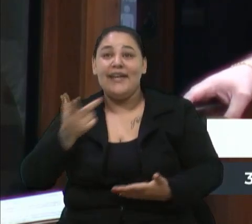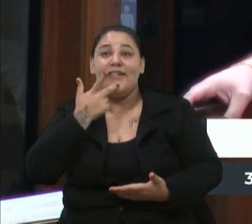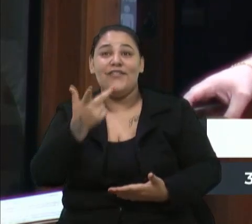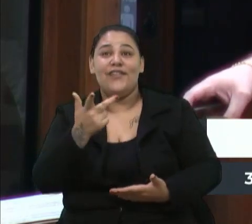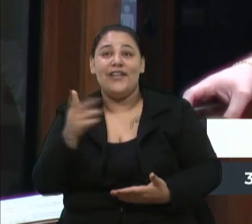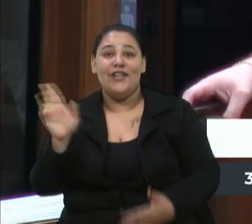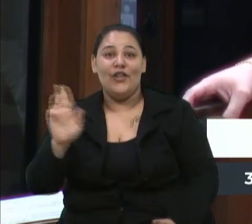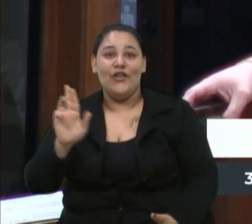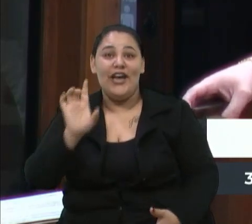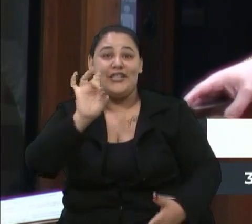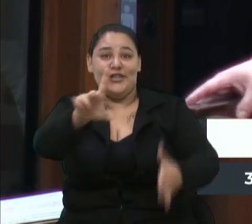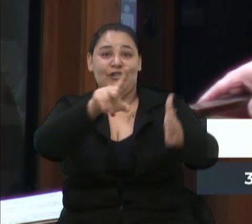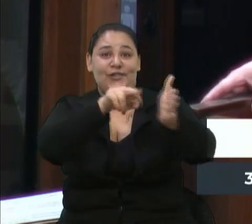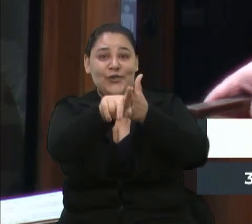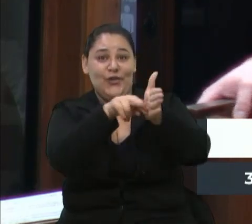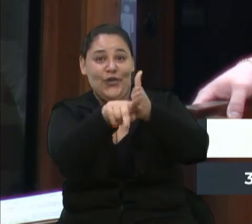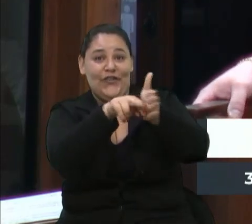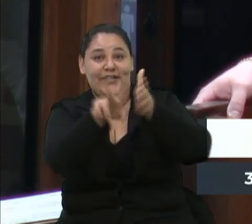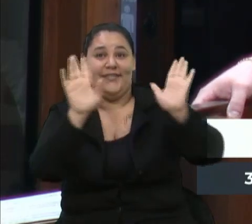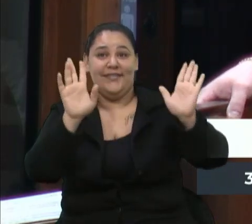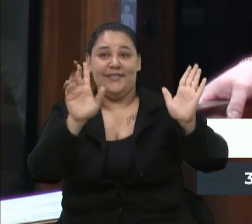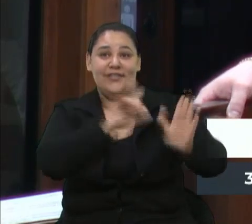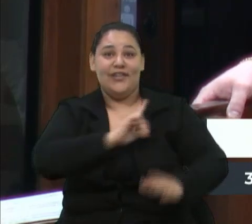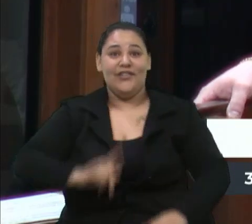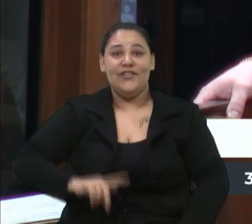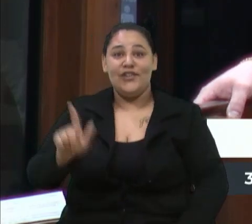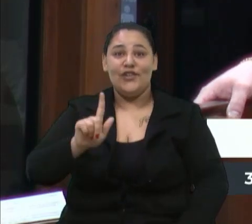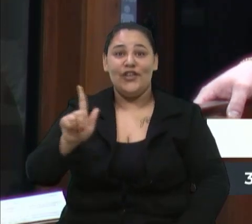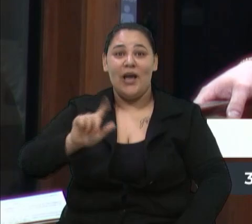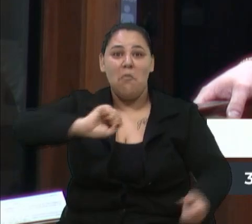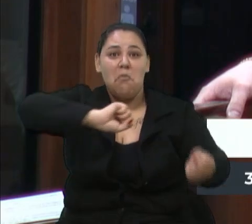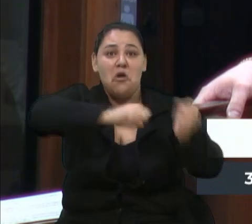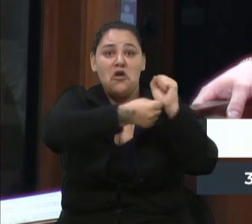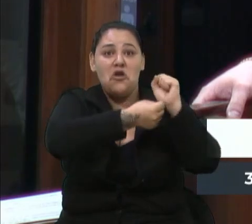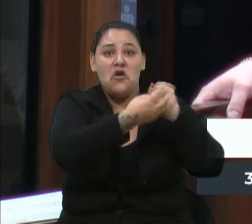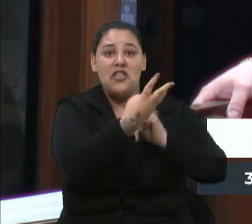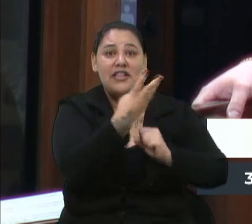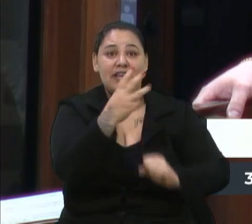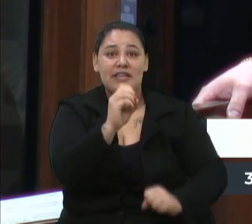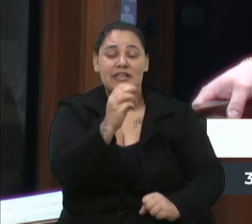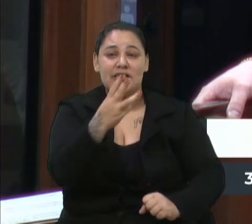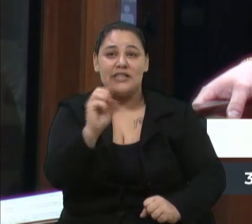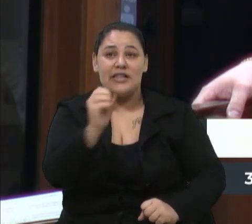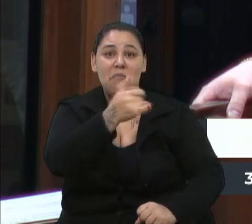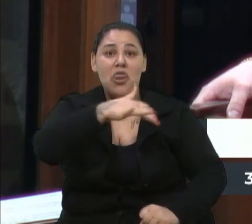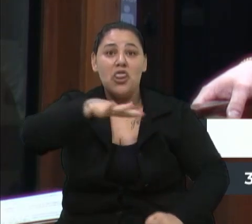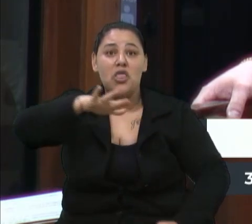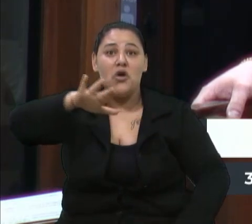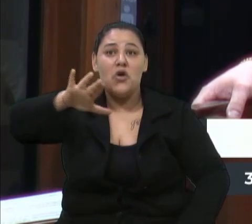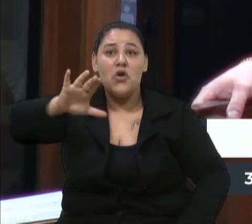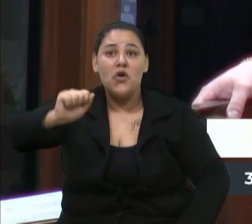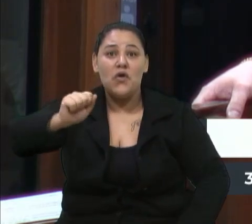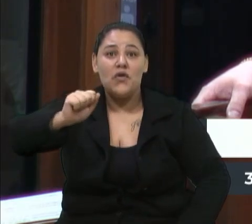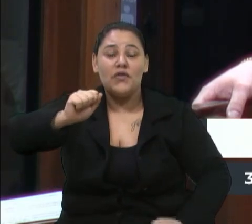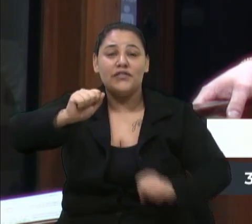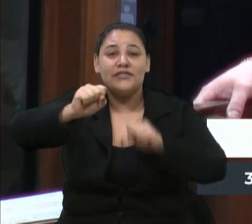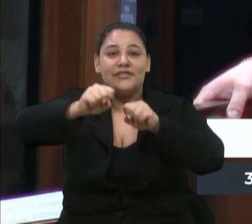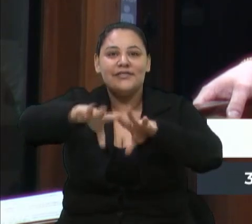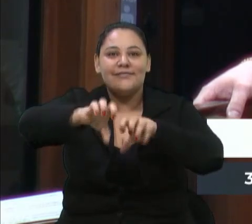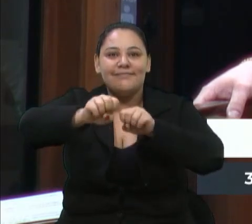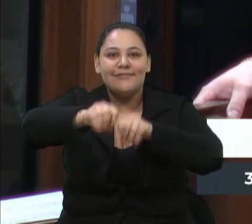dá o Google, governo Lula bloqueou 332 milhões na